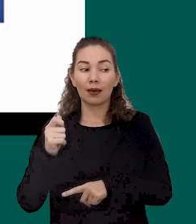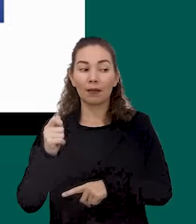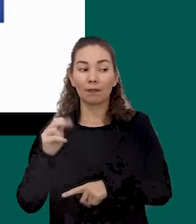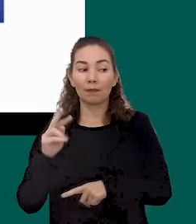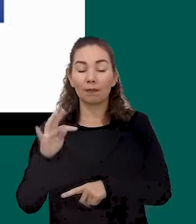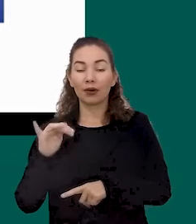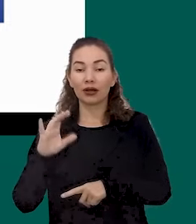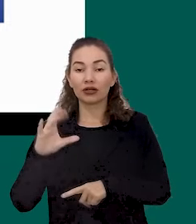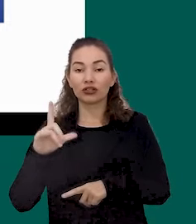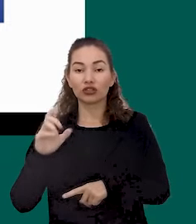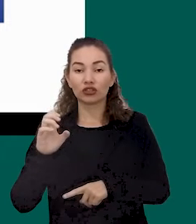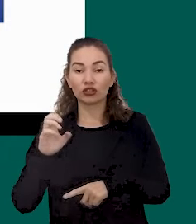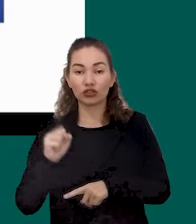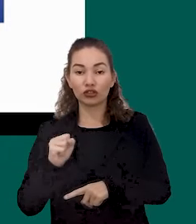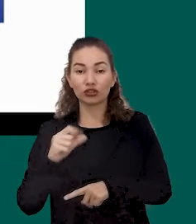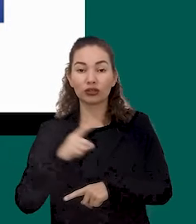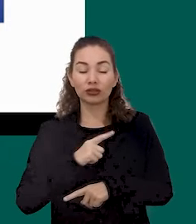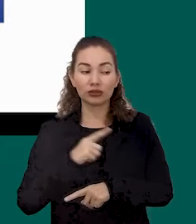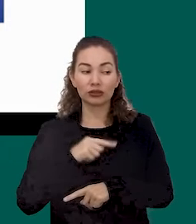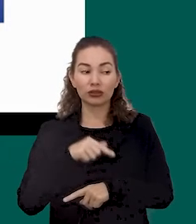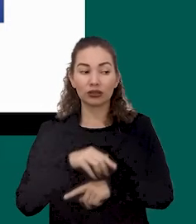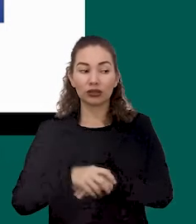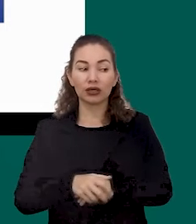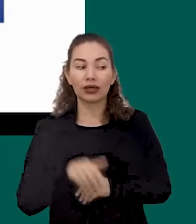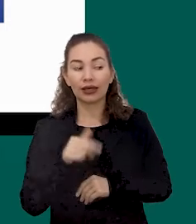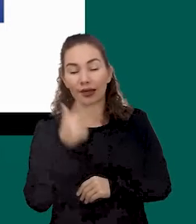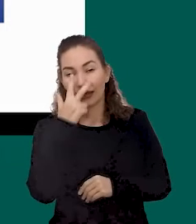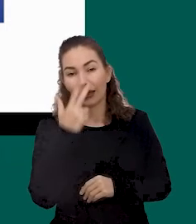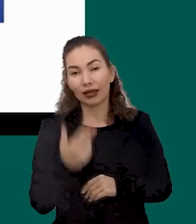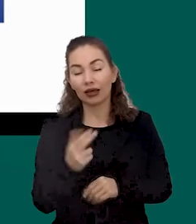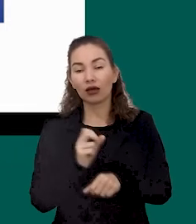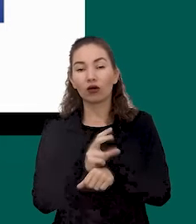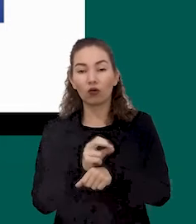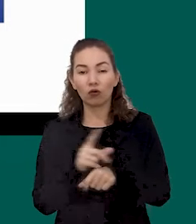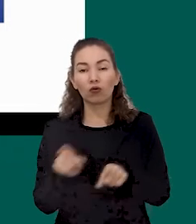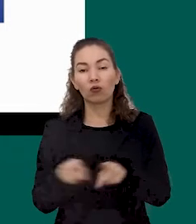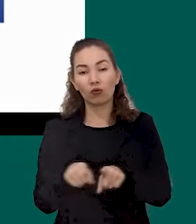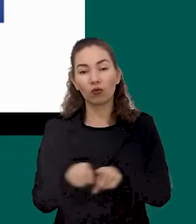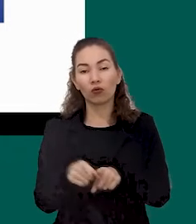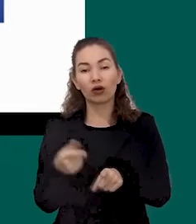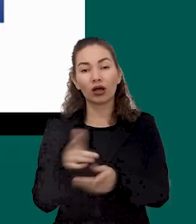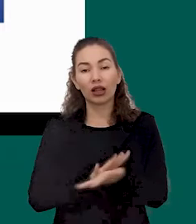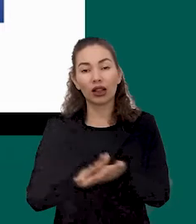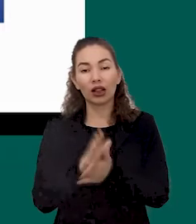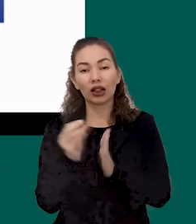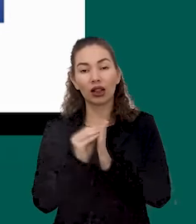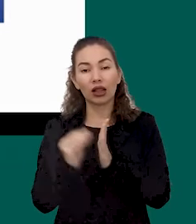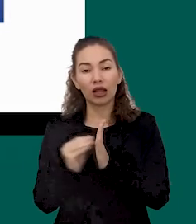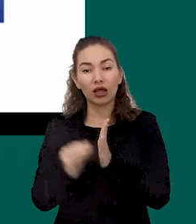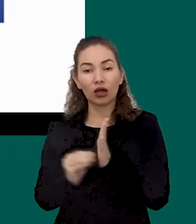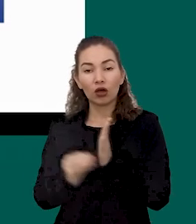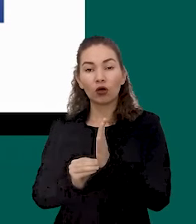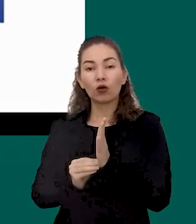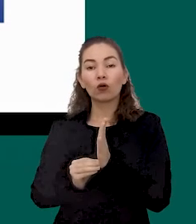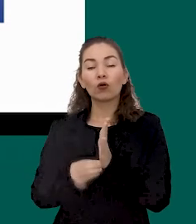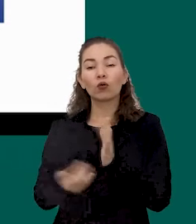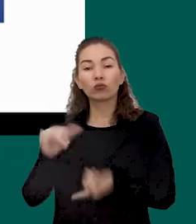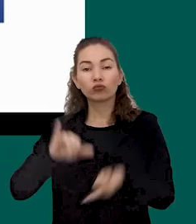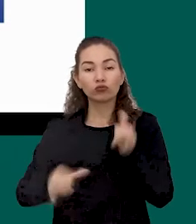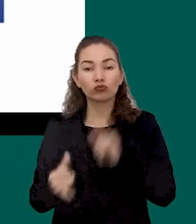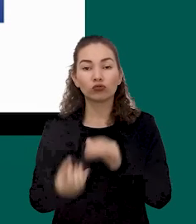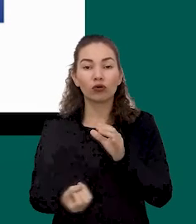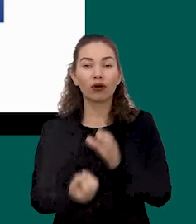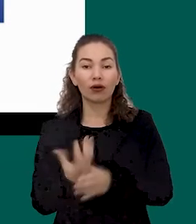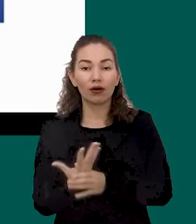em que moléculas possuem um formato similar ao vírus capsídeo, mas não tem nenhum conteúdo genético, são criadas em laboratório